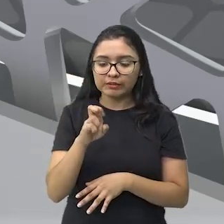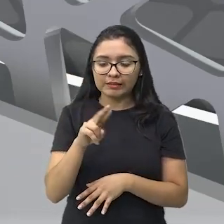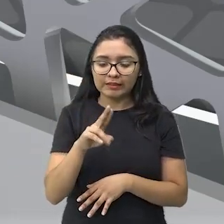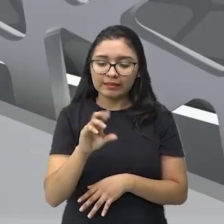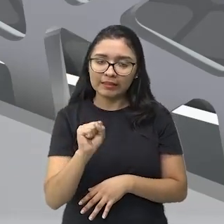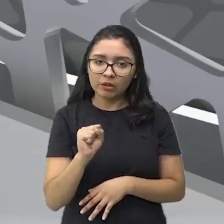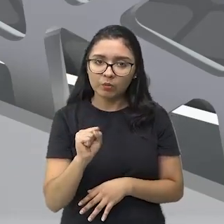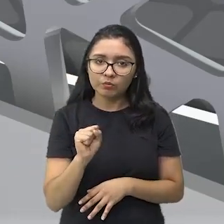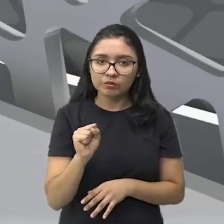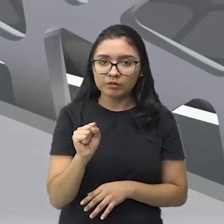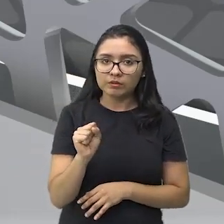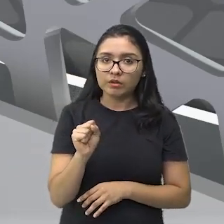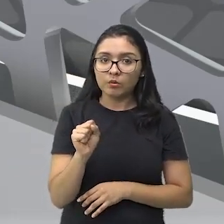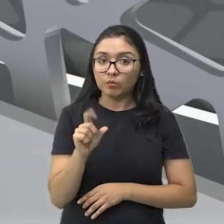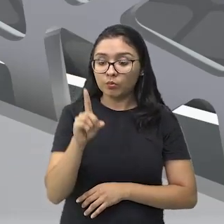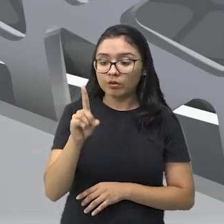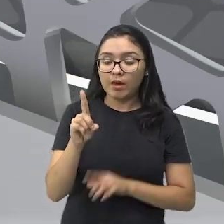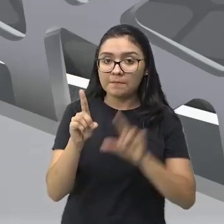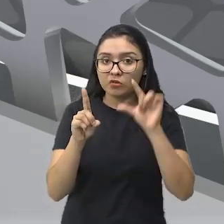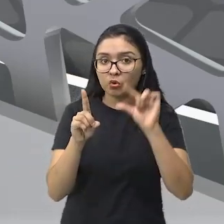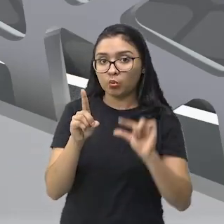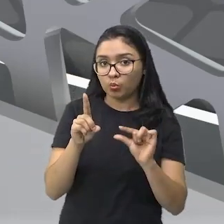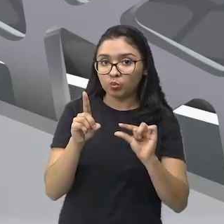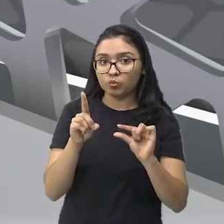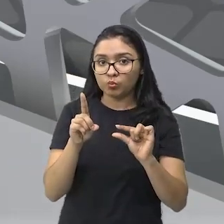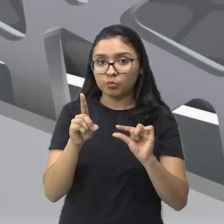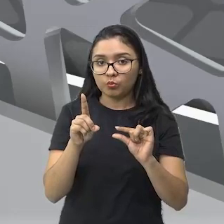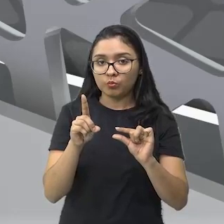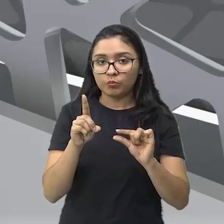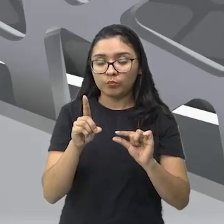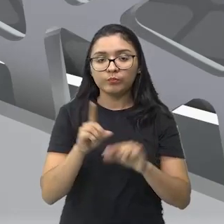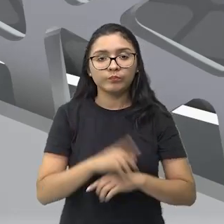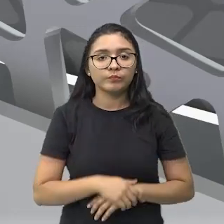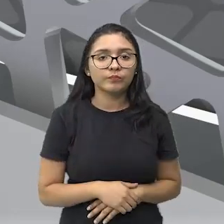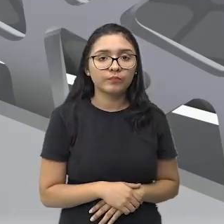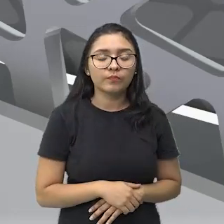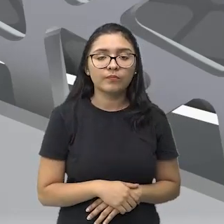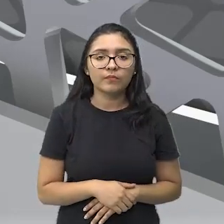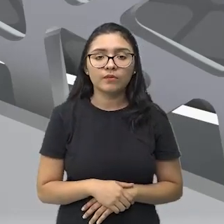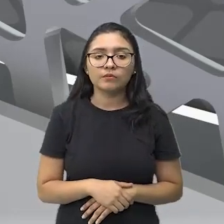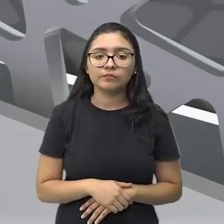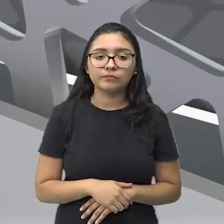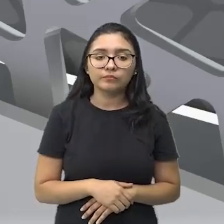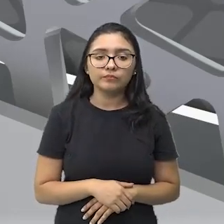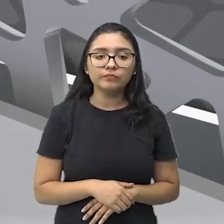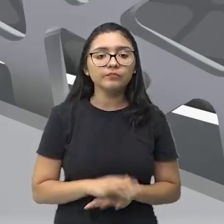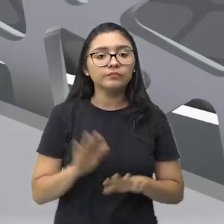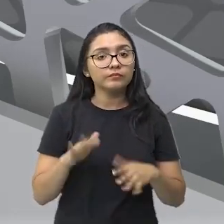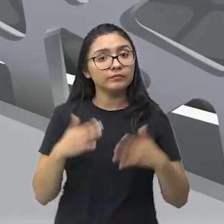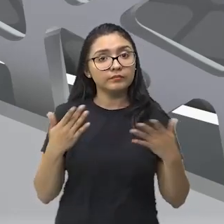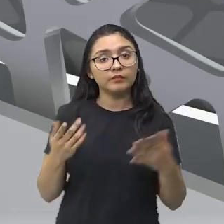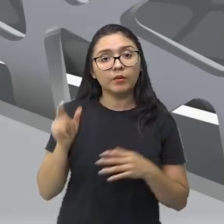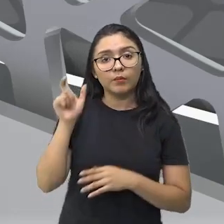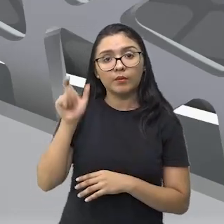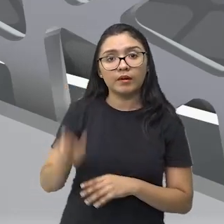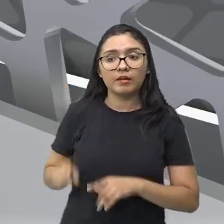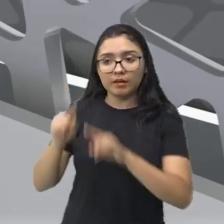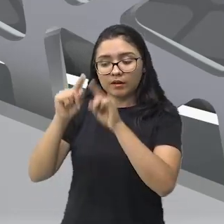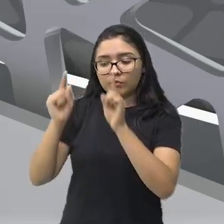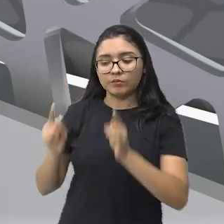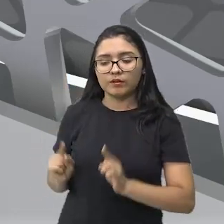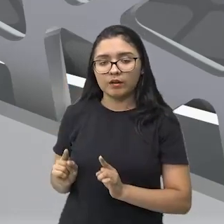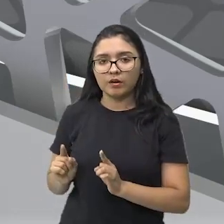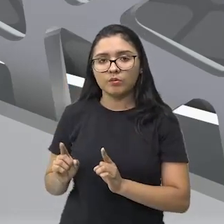isso que lá no nosso conceito estava escrito com letra minúscula quando nós falamos do Deus. Então, ele era o Deus supremo